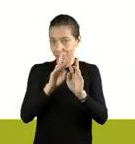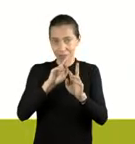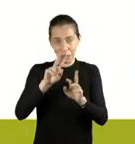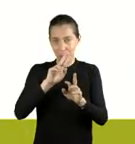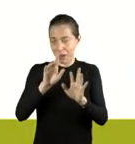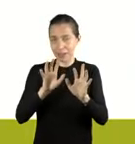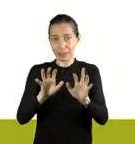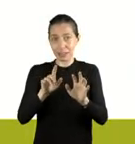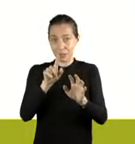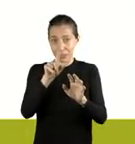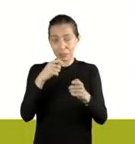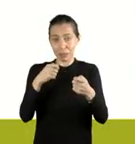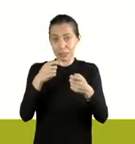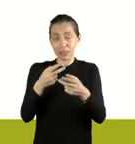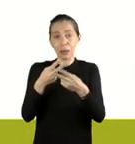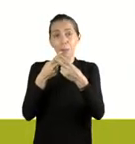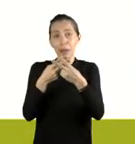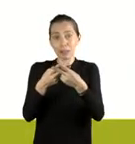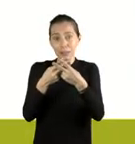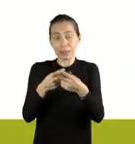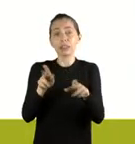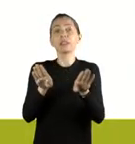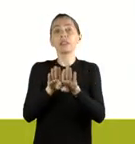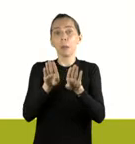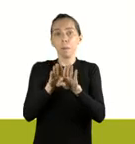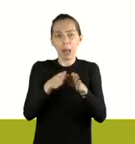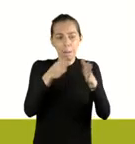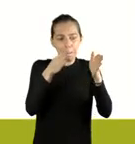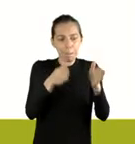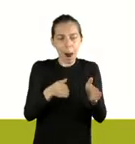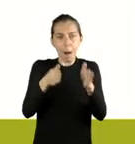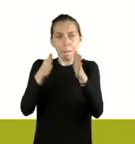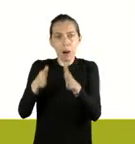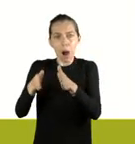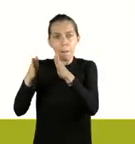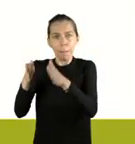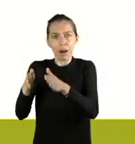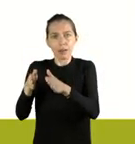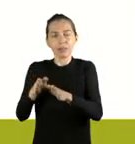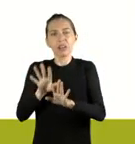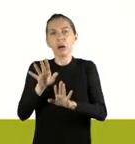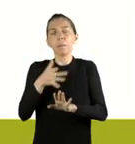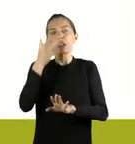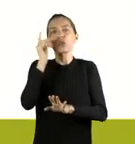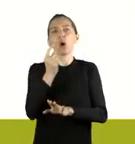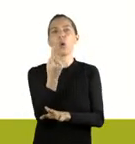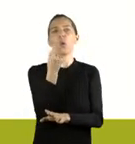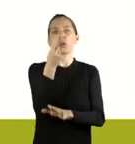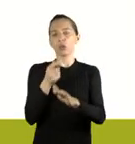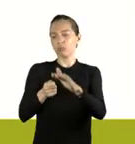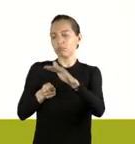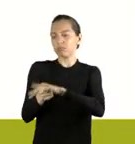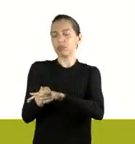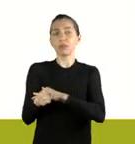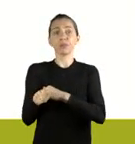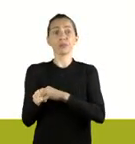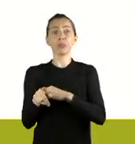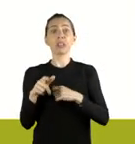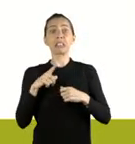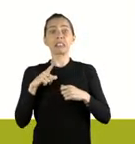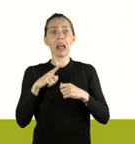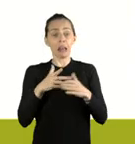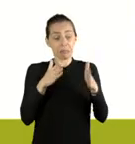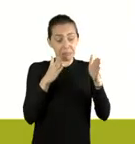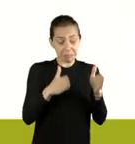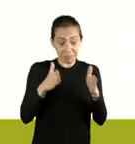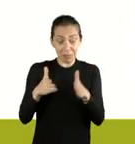Se você tem paciência e não tem disciplina, é aquele cara que faz o aporte e espera. Né? Se você só tem disciplina e não tem paciência,